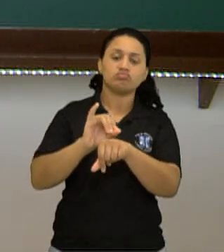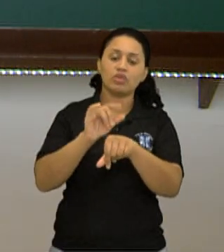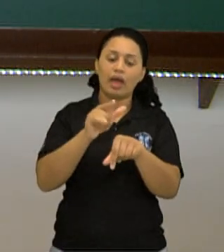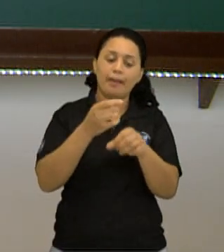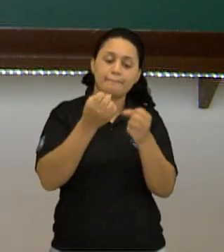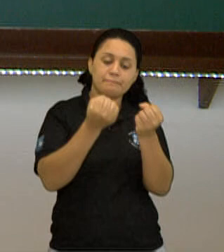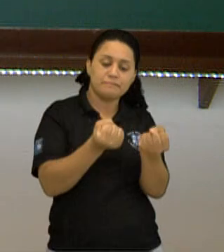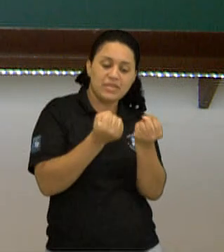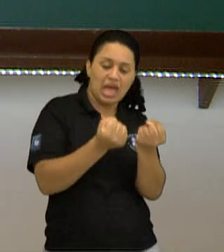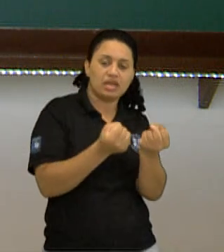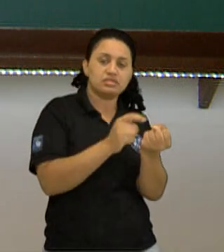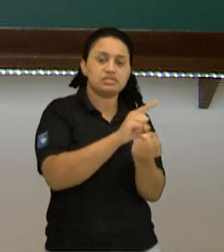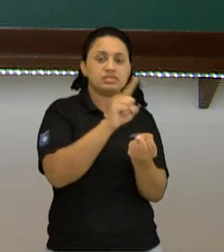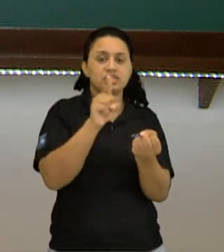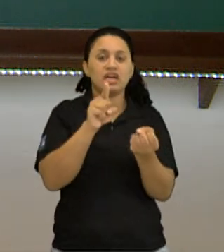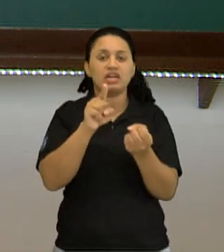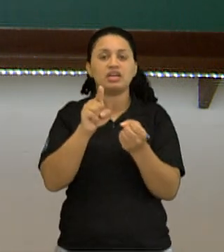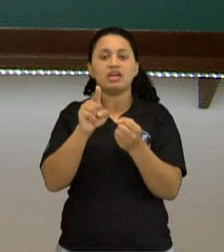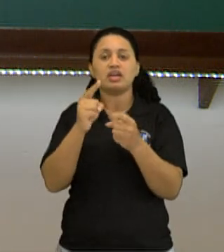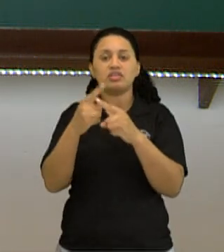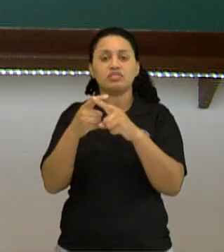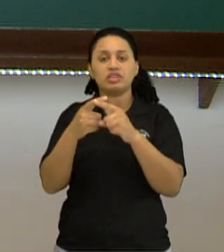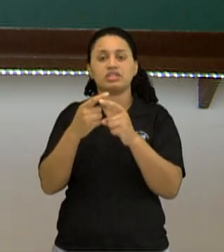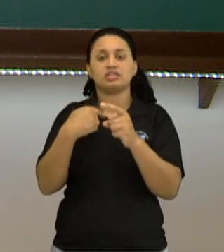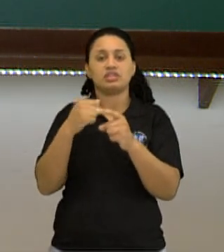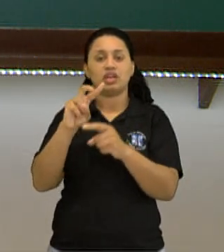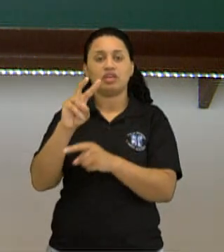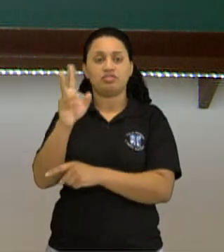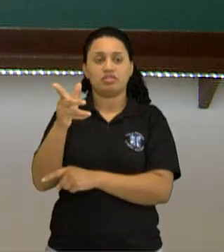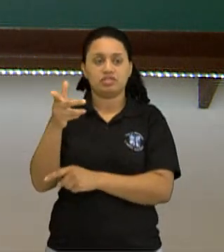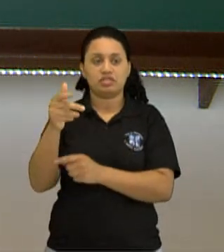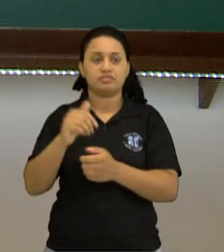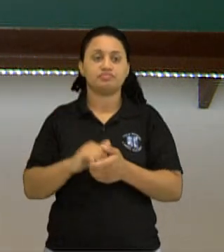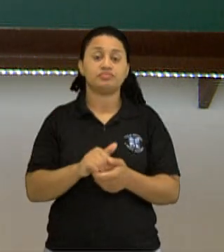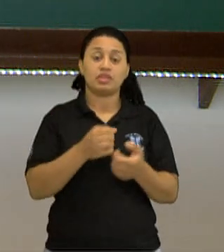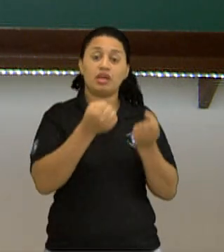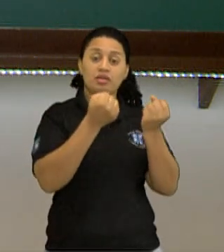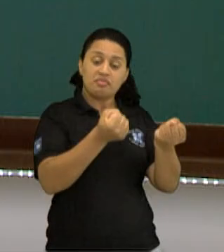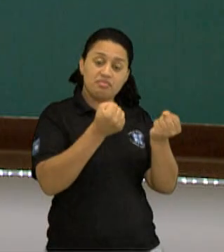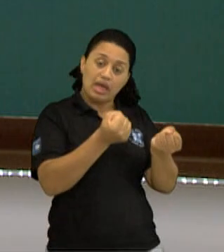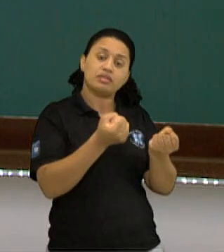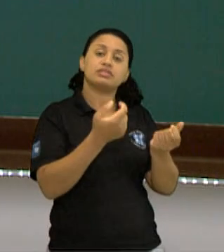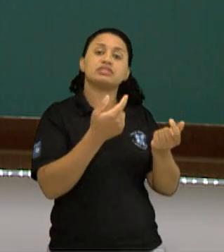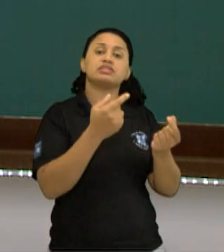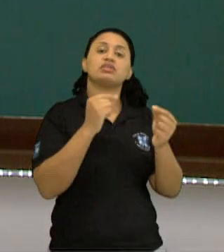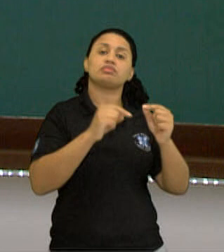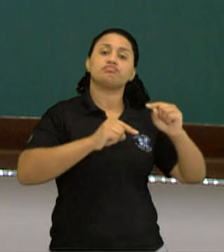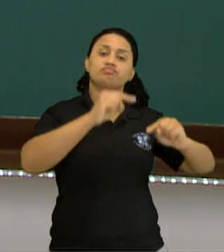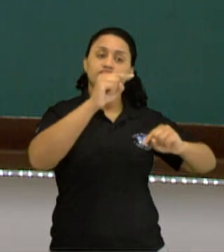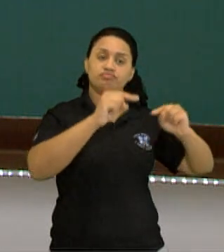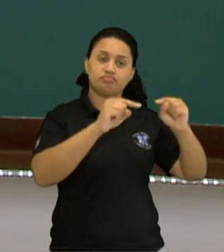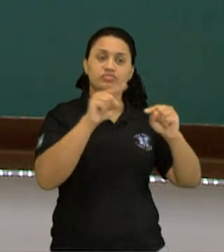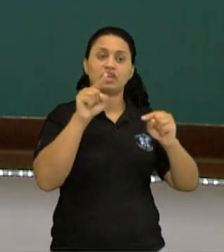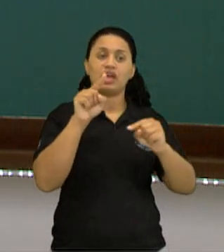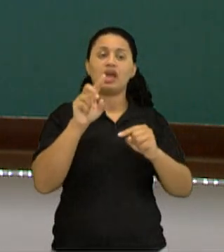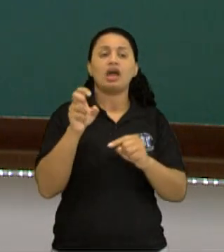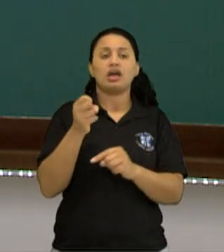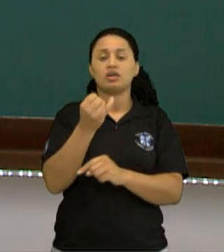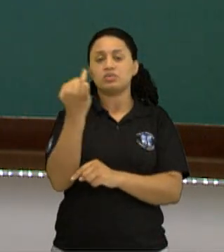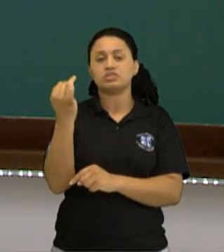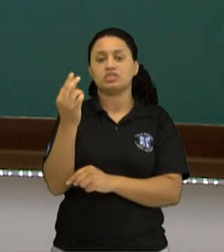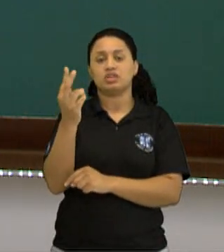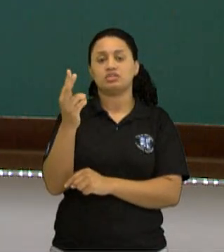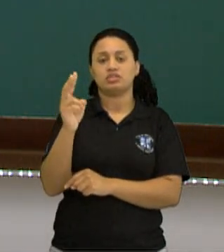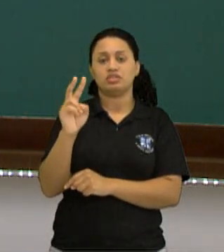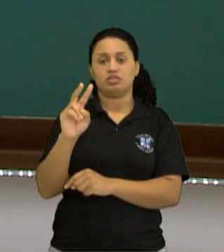massa pela velocidade, ok? Como a massa é uma grandeza escalar, o vetor quantidade de movimento será paralelo